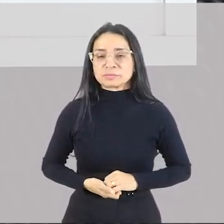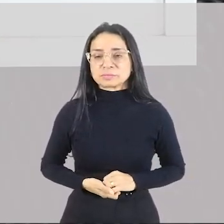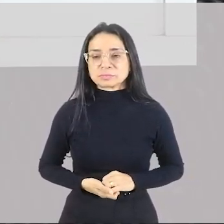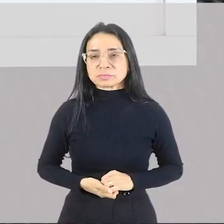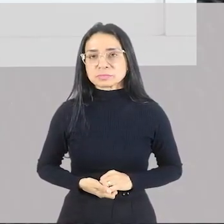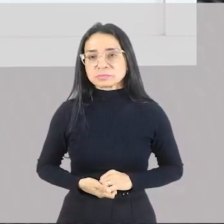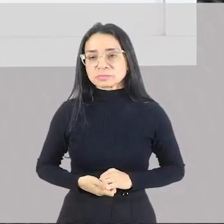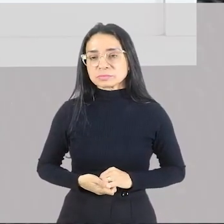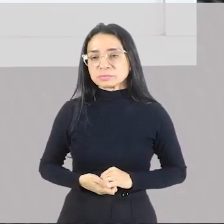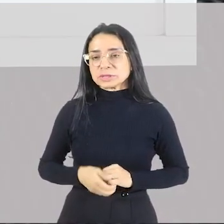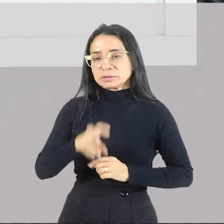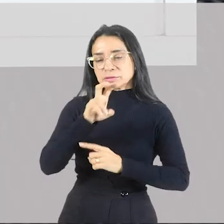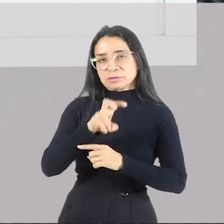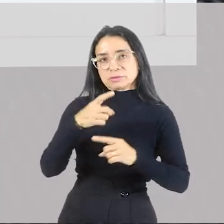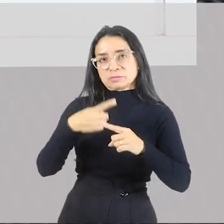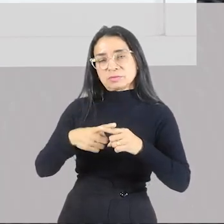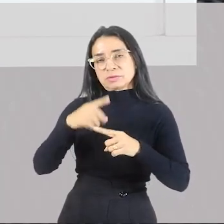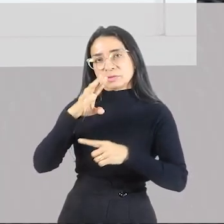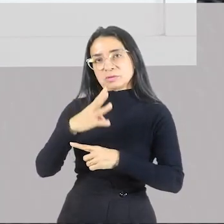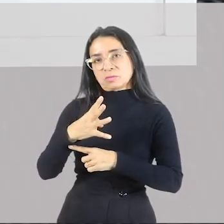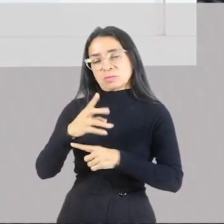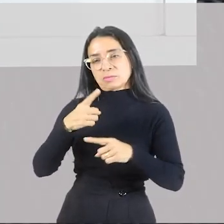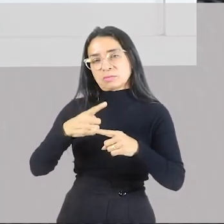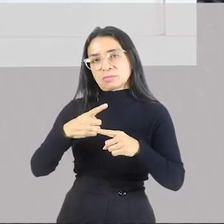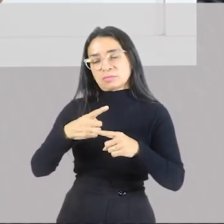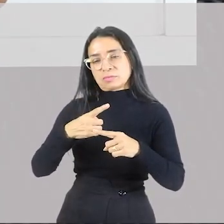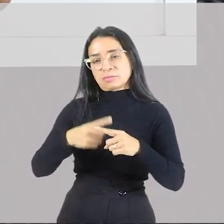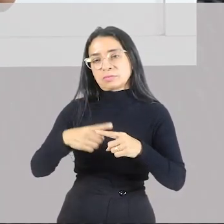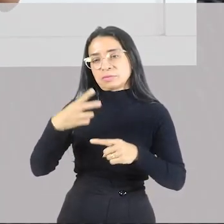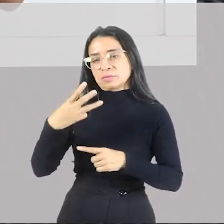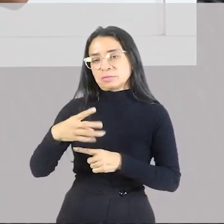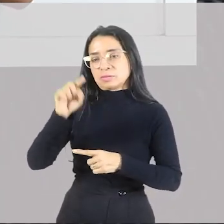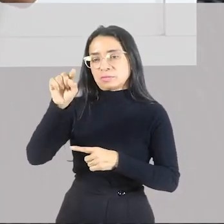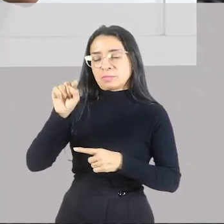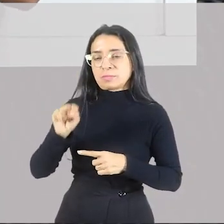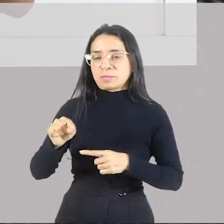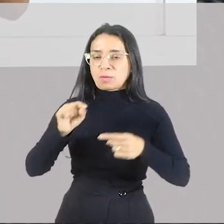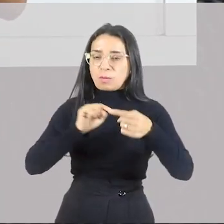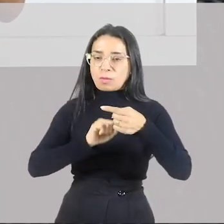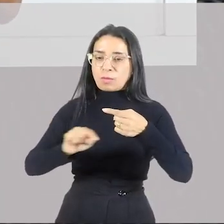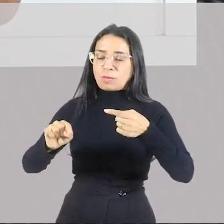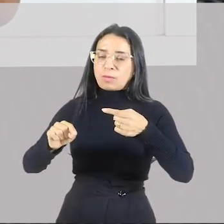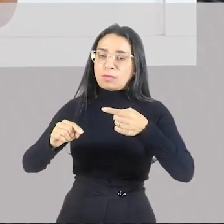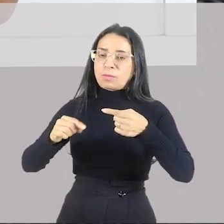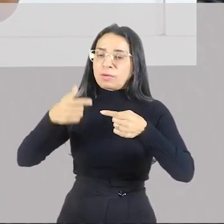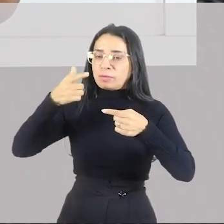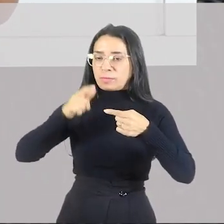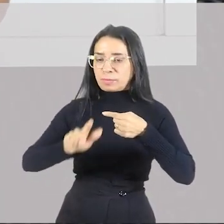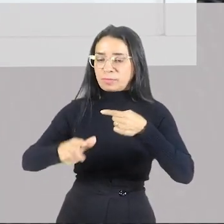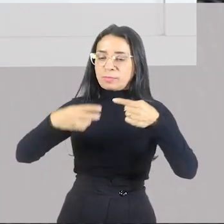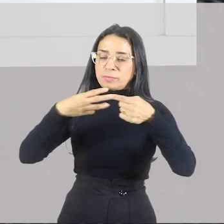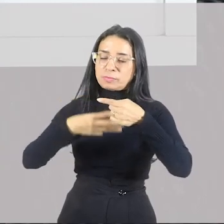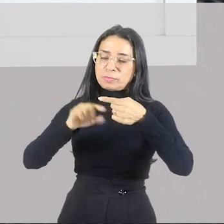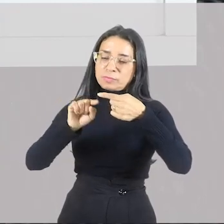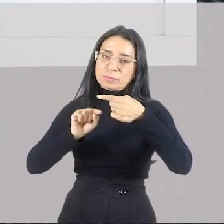aqui a fatorial, tá? Embaixo, você